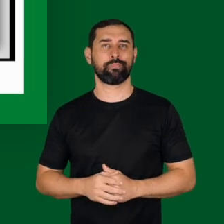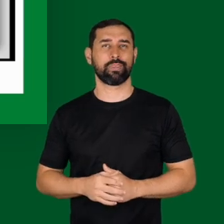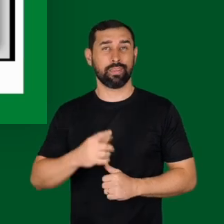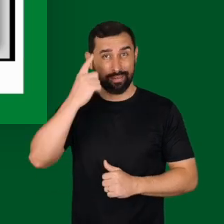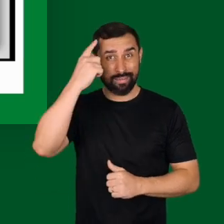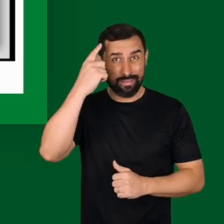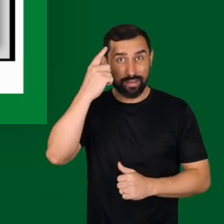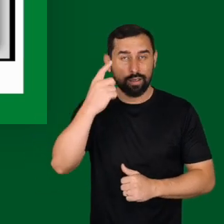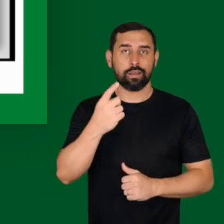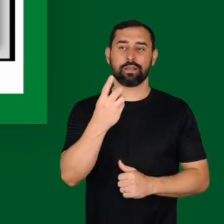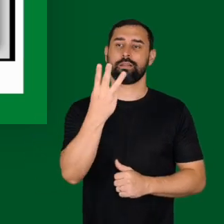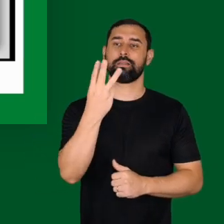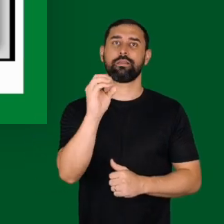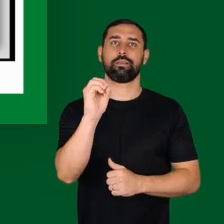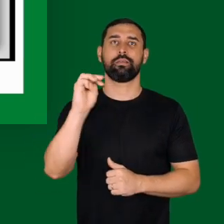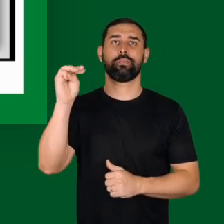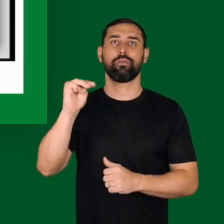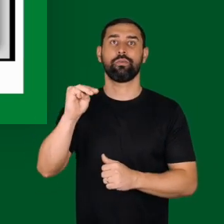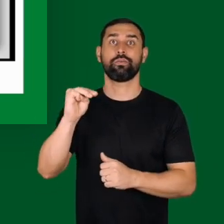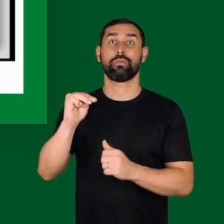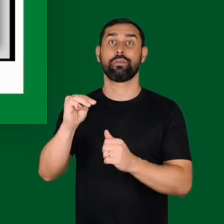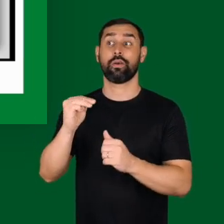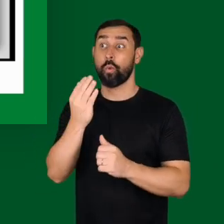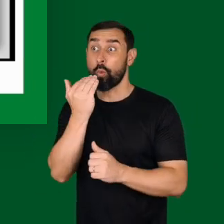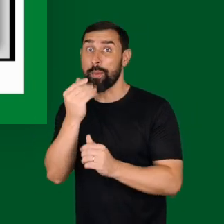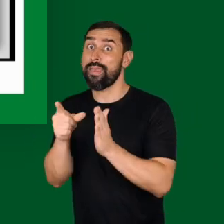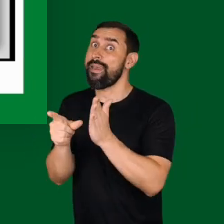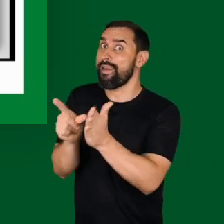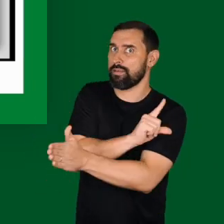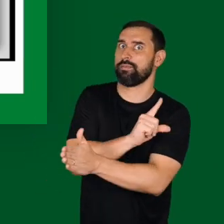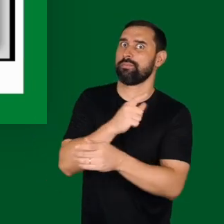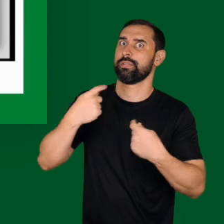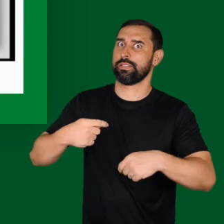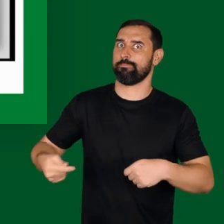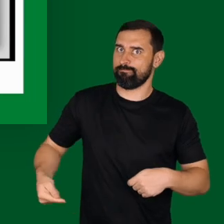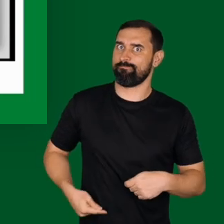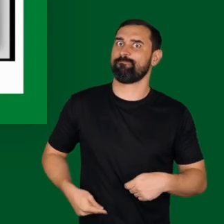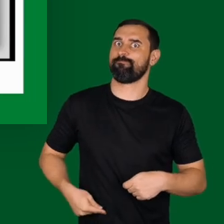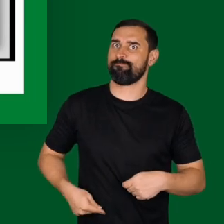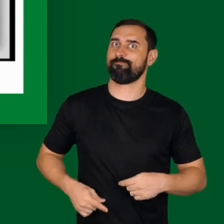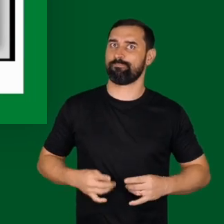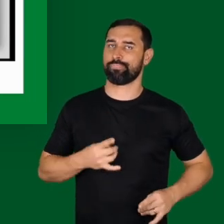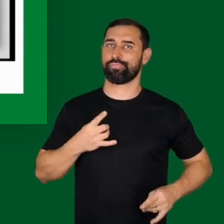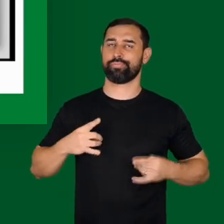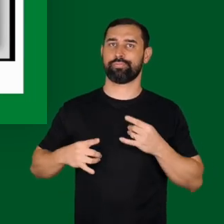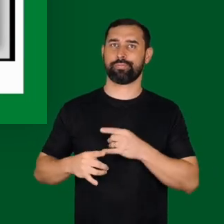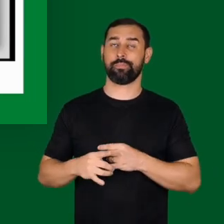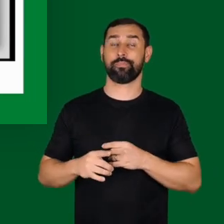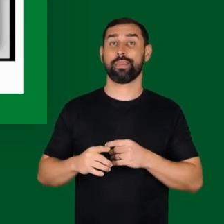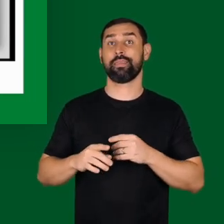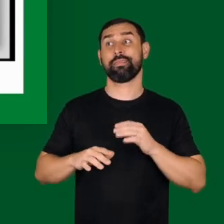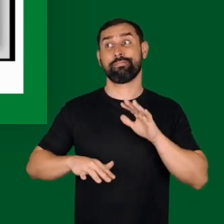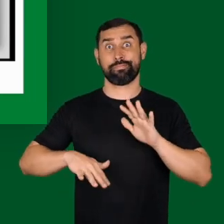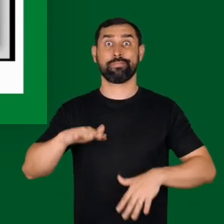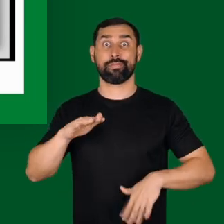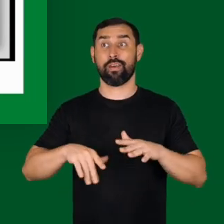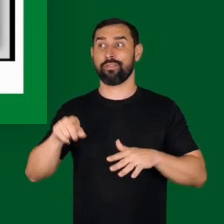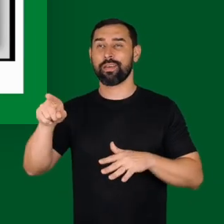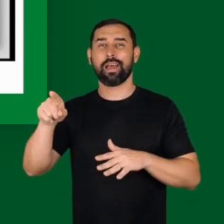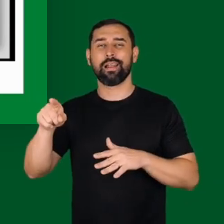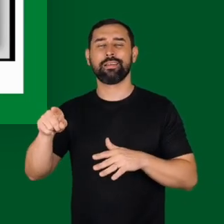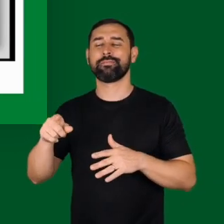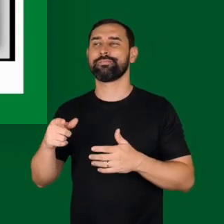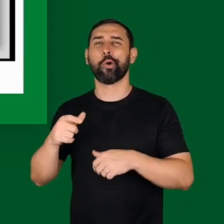ela precisa ser aplicada 30 minutos antes da refeição, por isso muitas vezes esse aluno vai precisar sair um